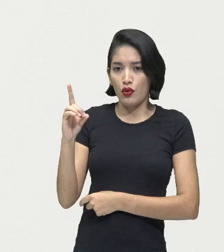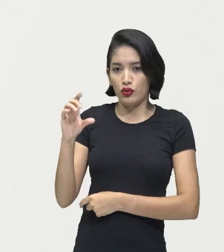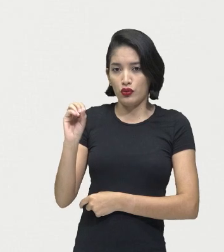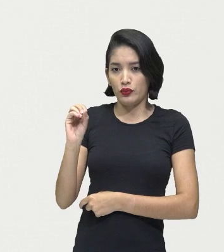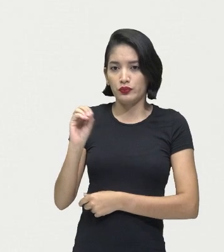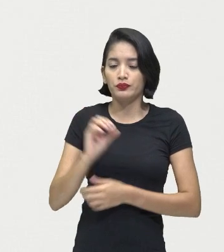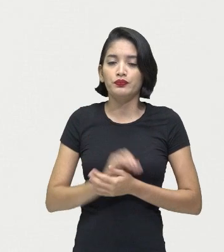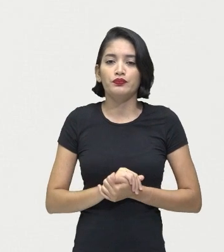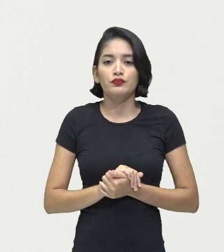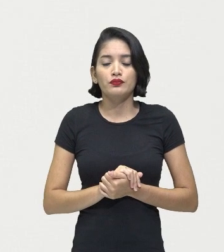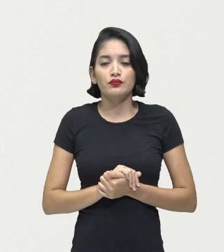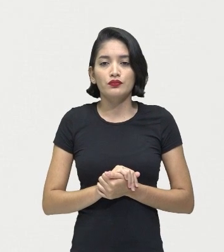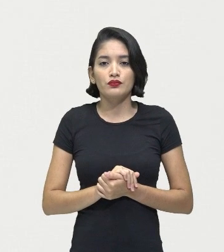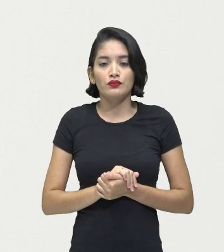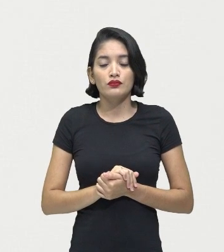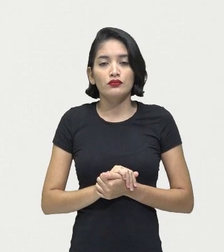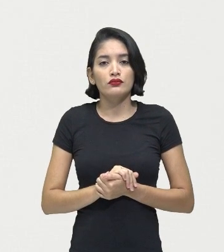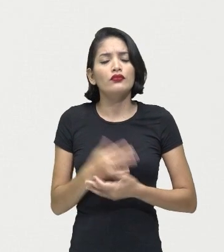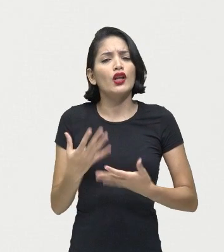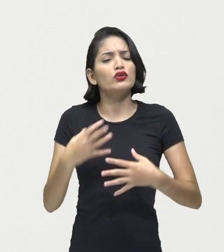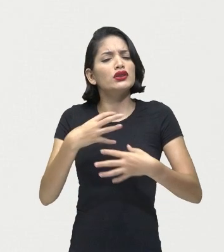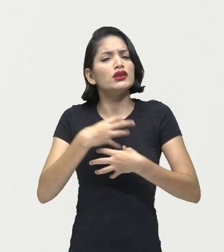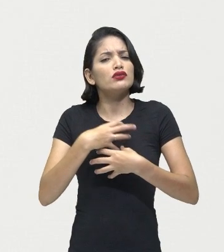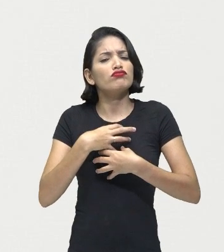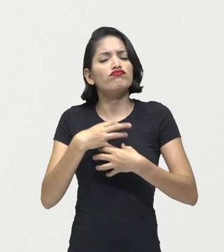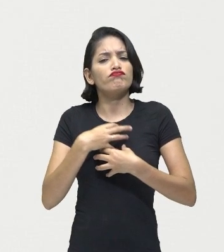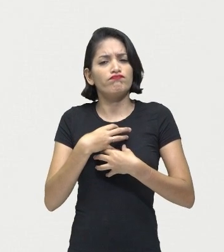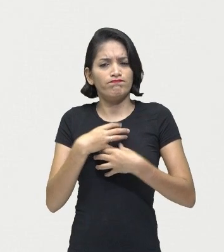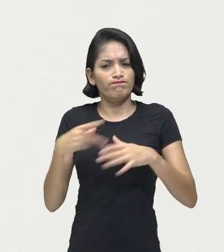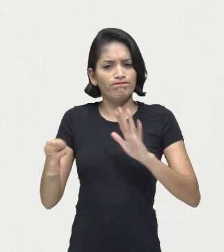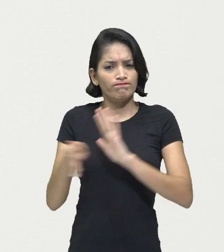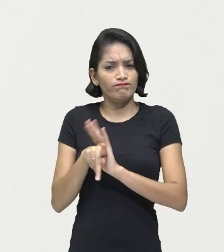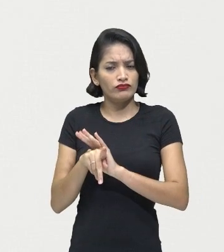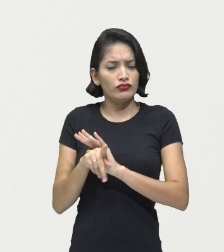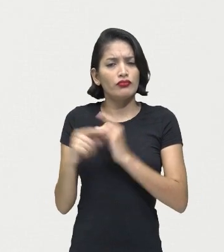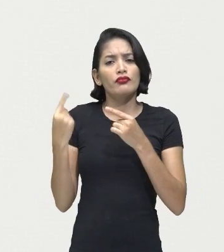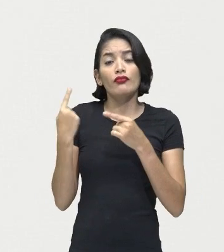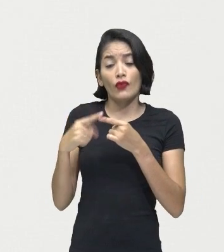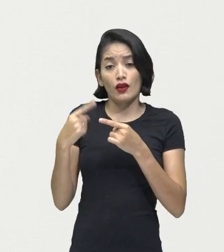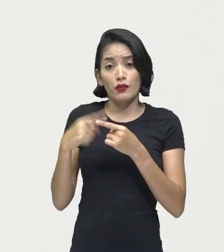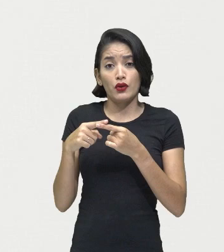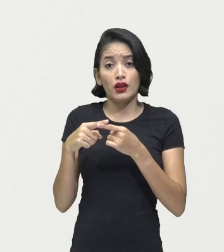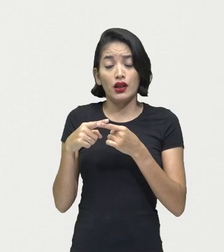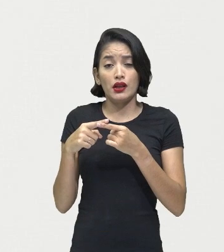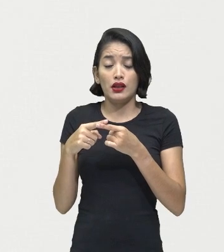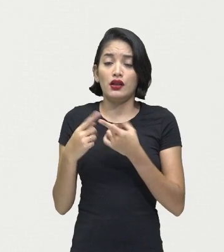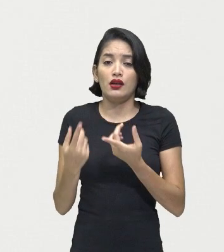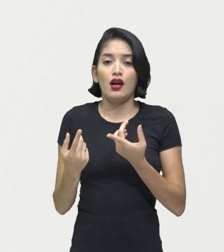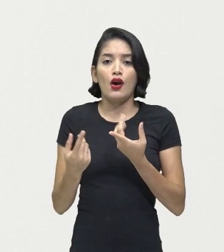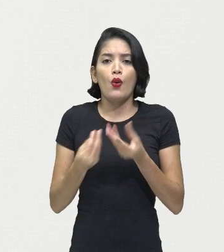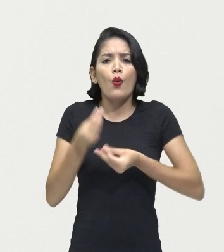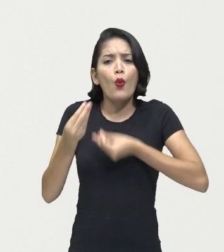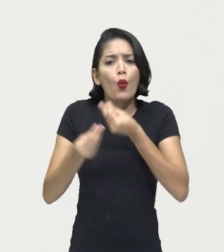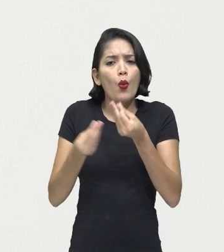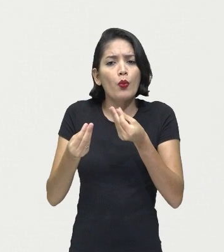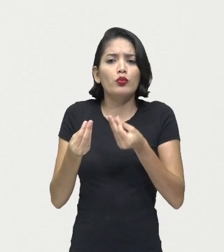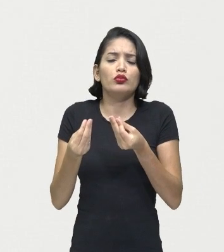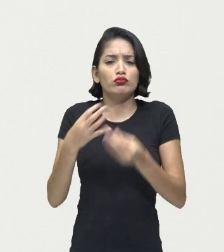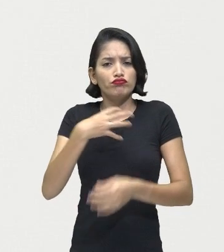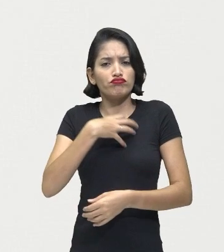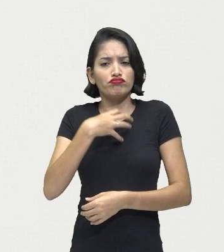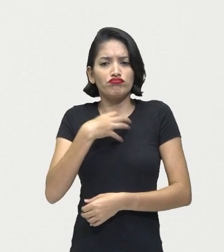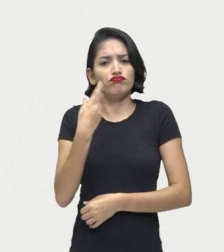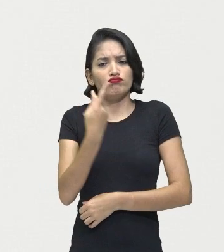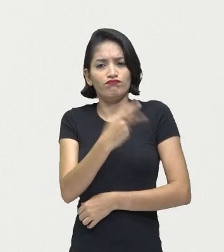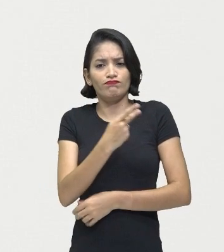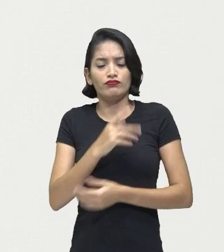Ele vai ter um sentido de modo. Por quê? Porque a maneira como ele está indo, né?